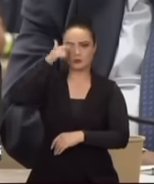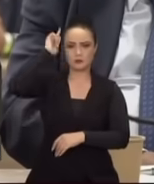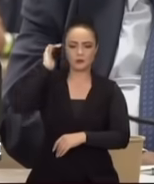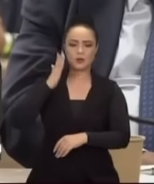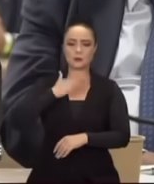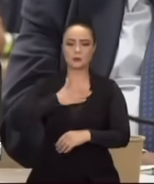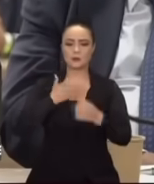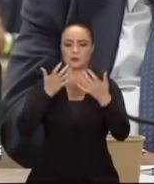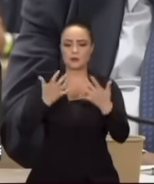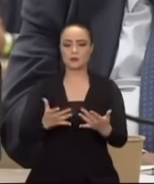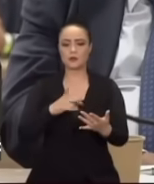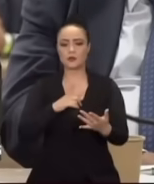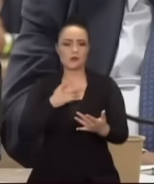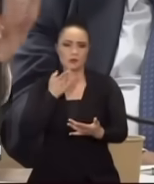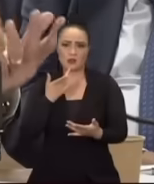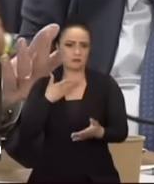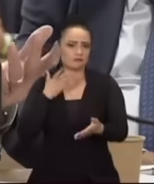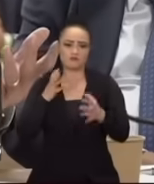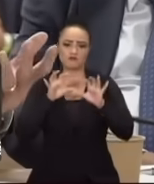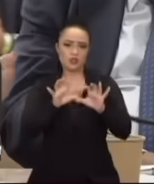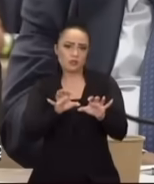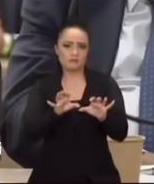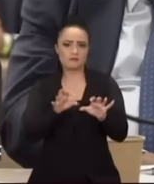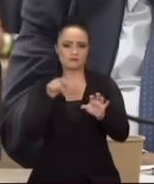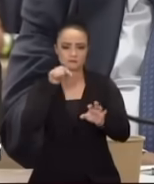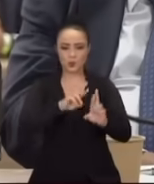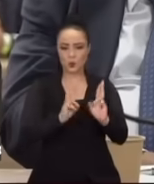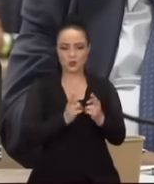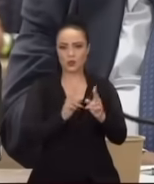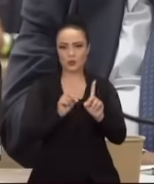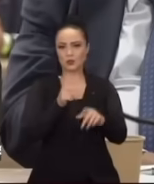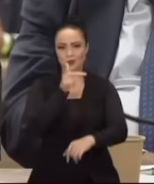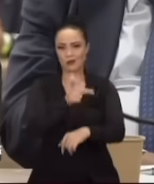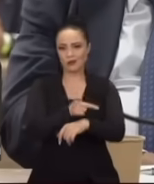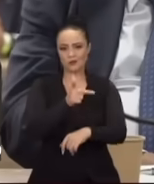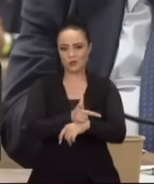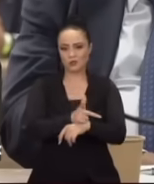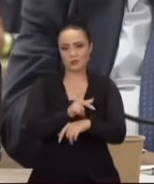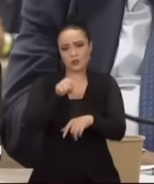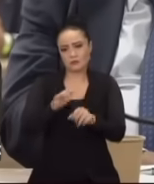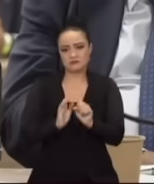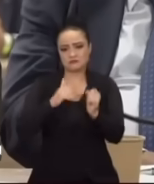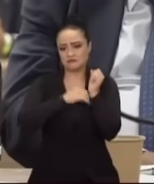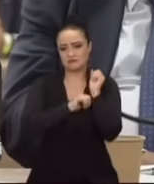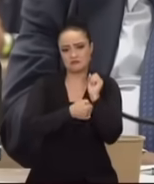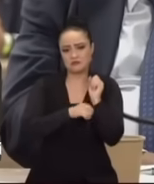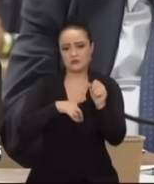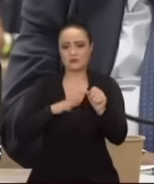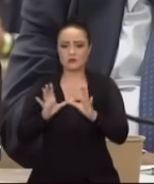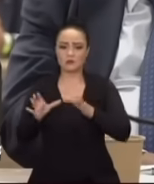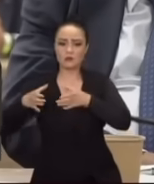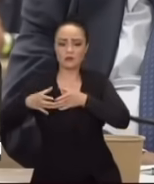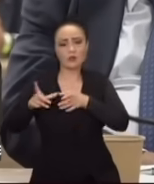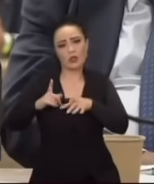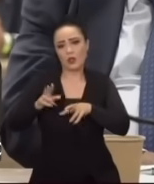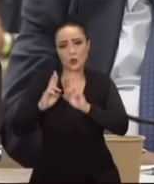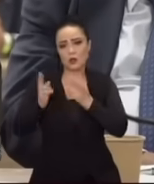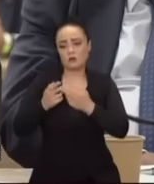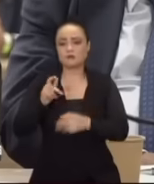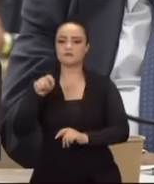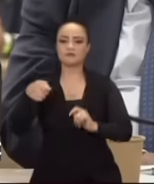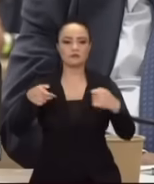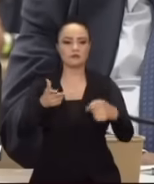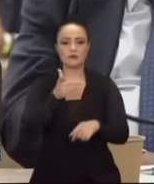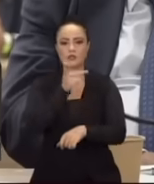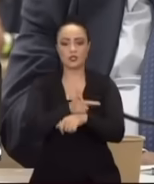retórica me levava a falar dessa maneira. Essa reunião não era para ter sido gravada, algo reservado. Como em tudo quanto é local, você faz reunião reservada. Alguém gravou, no